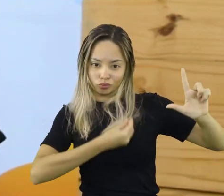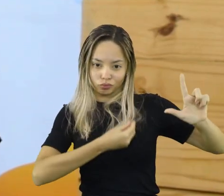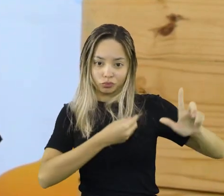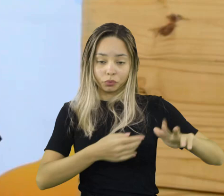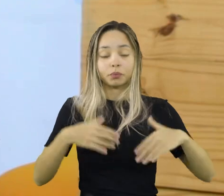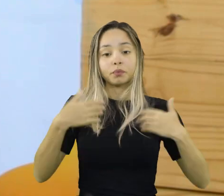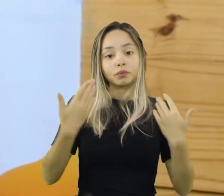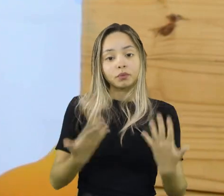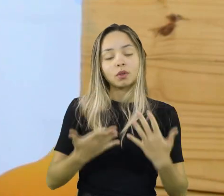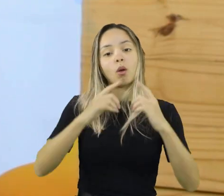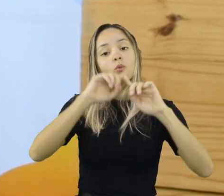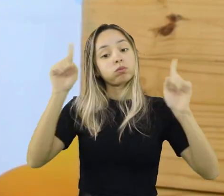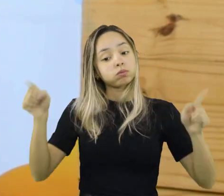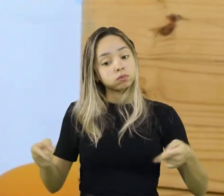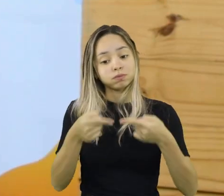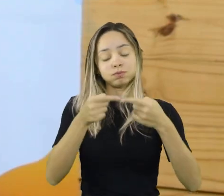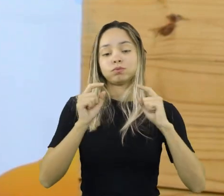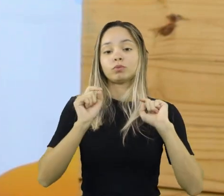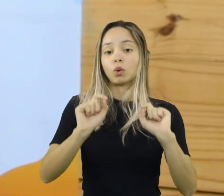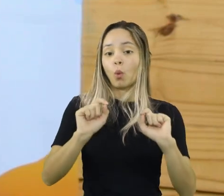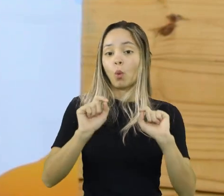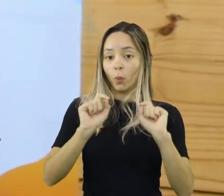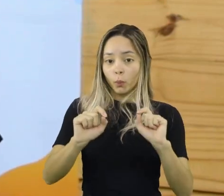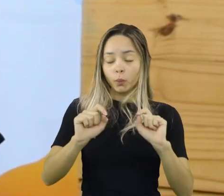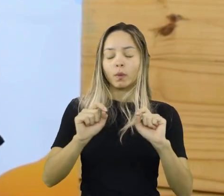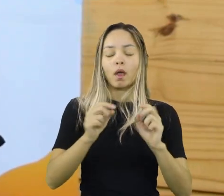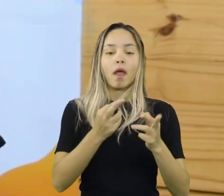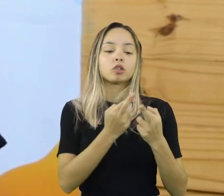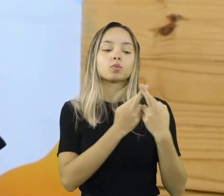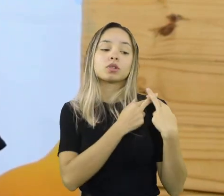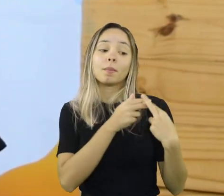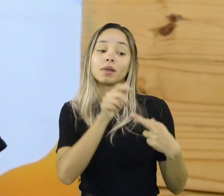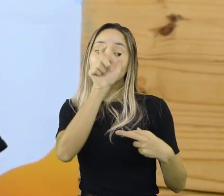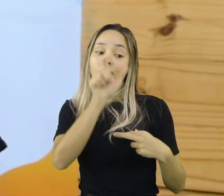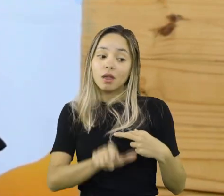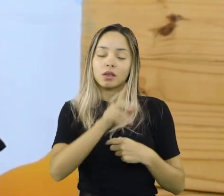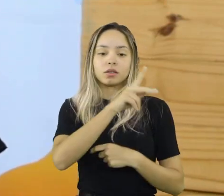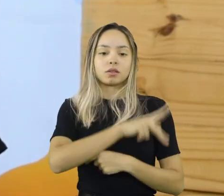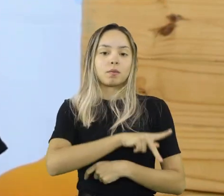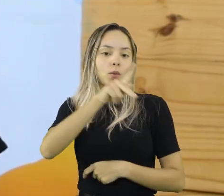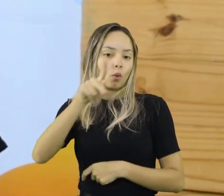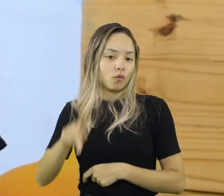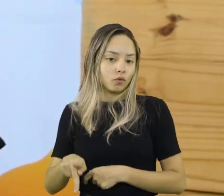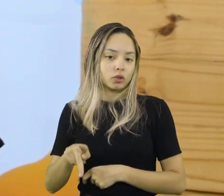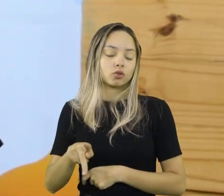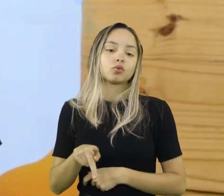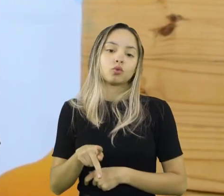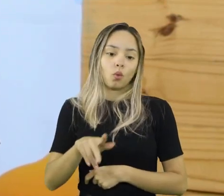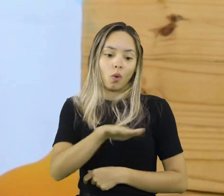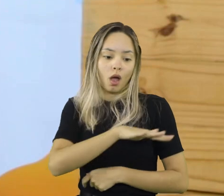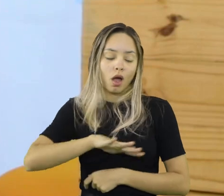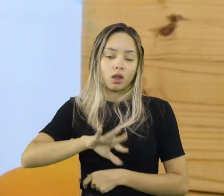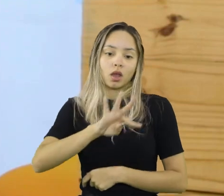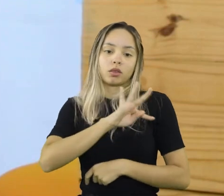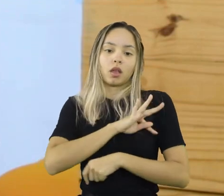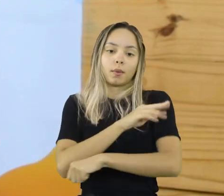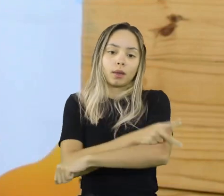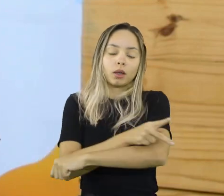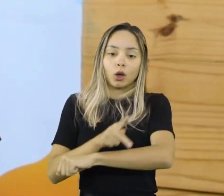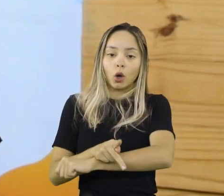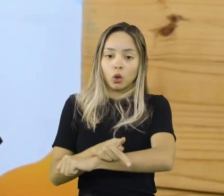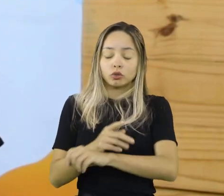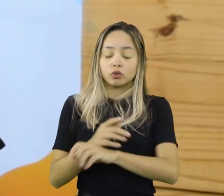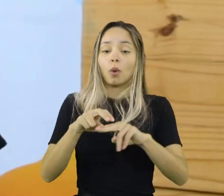elas fazem parte do rol de atribuições desse profissional em exercício de atividades